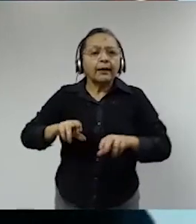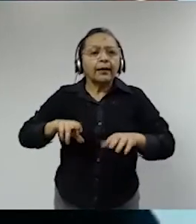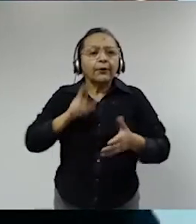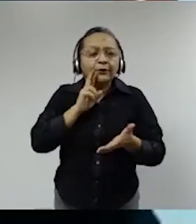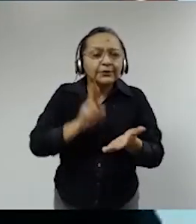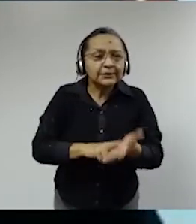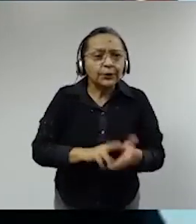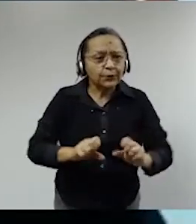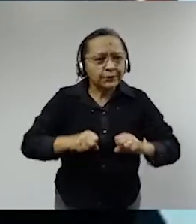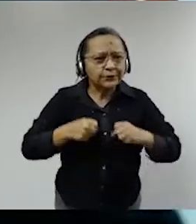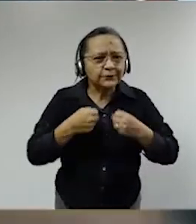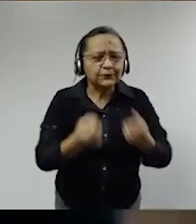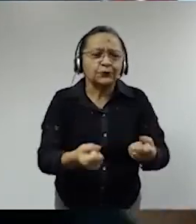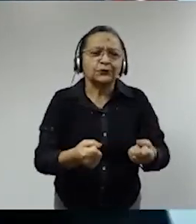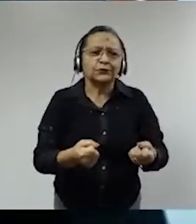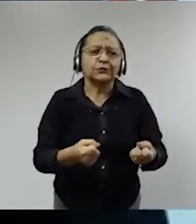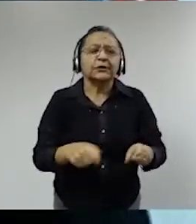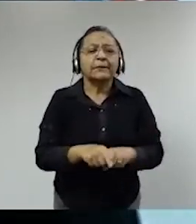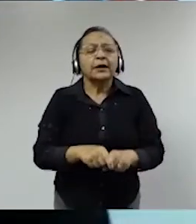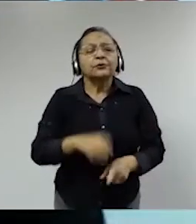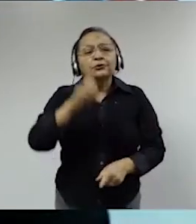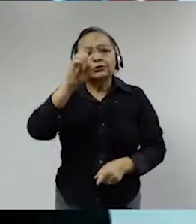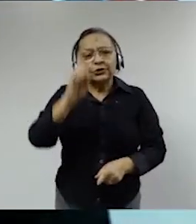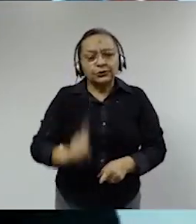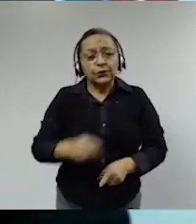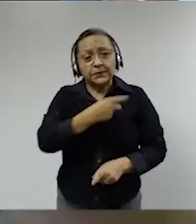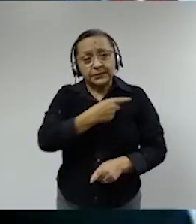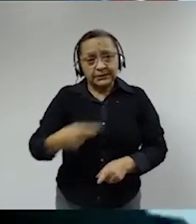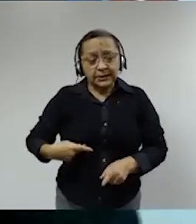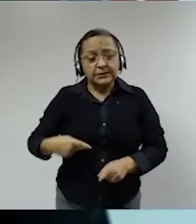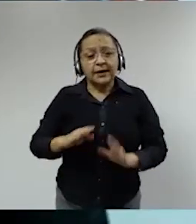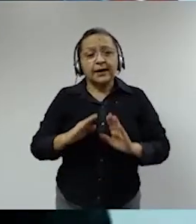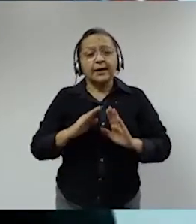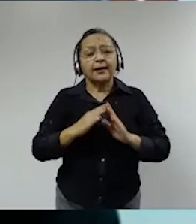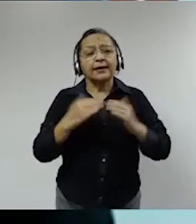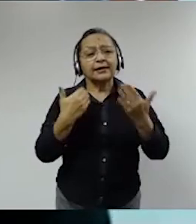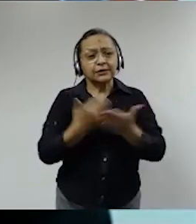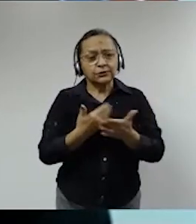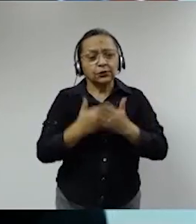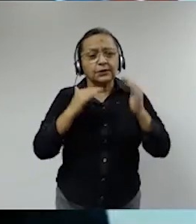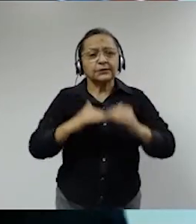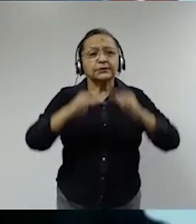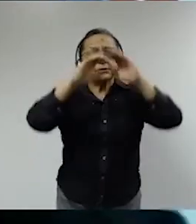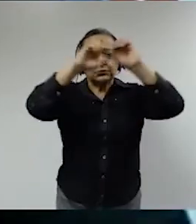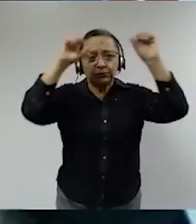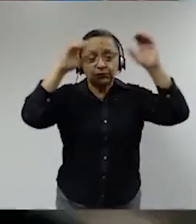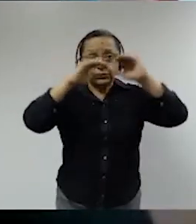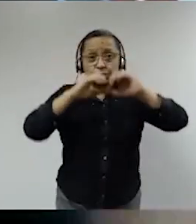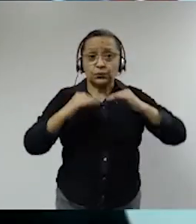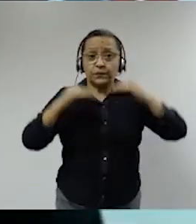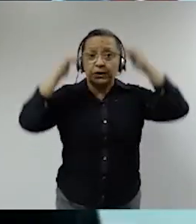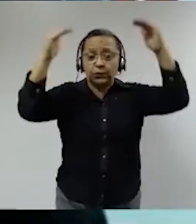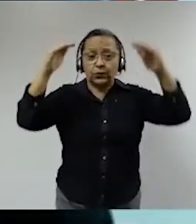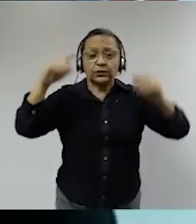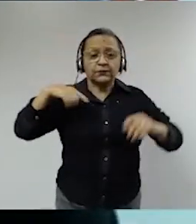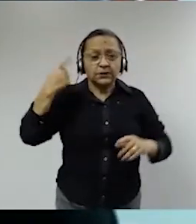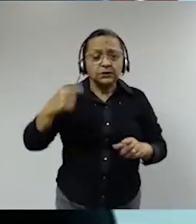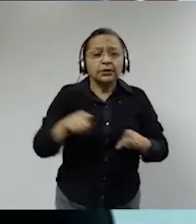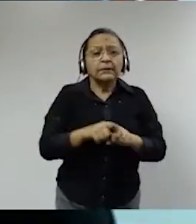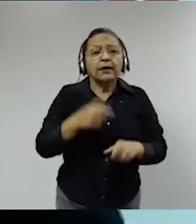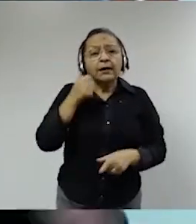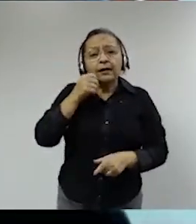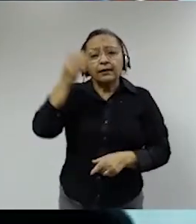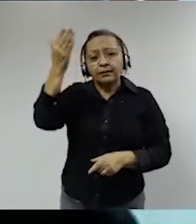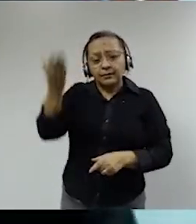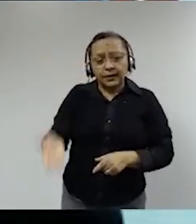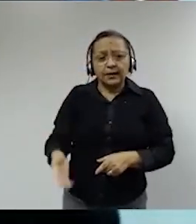da Escola Nacional, da ESA Nacional, da Escola Superior de Advocacia, e como já dito pela Raquel, responsável por toda a nossa comunicação,